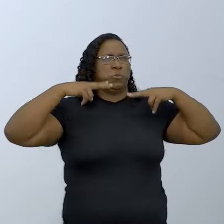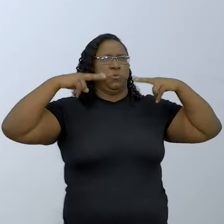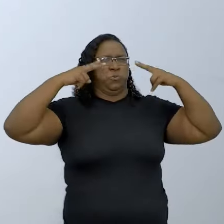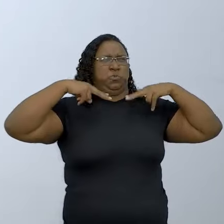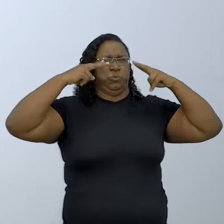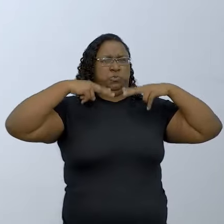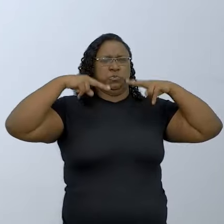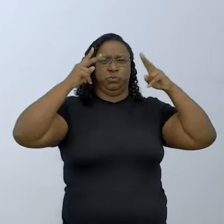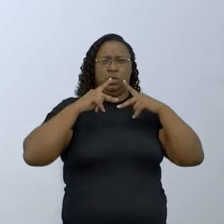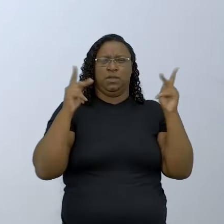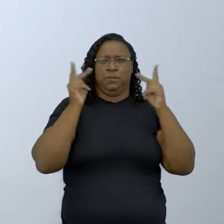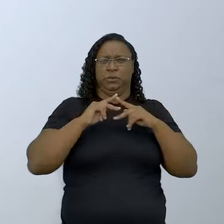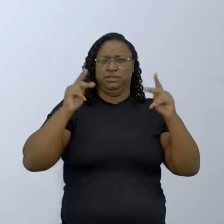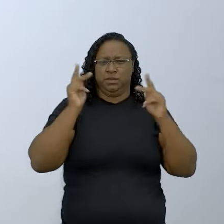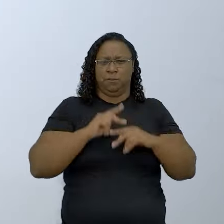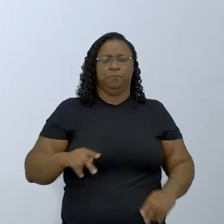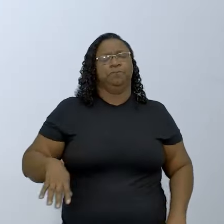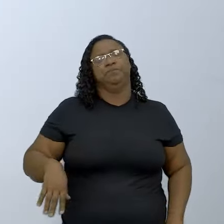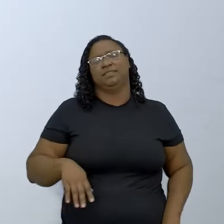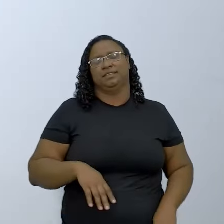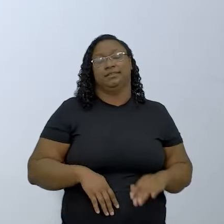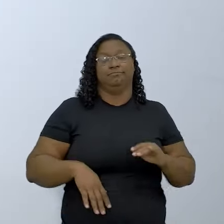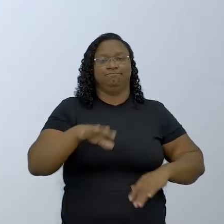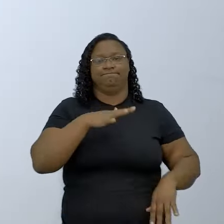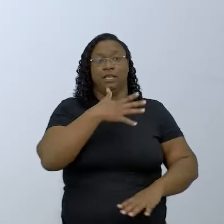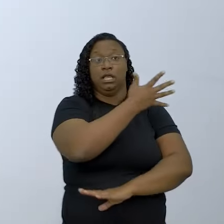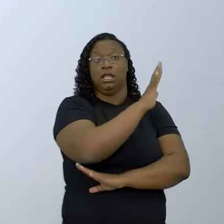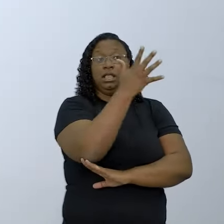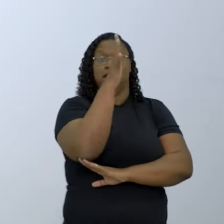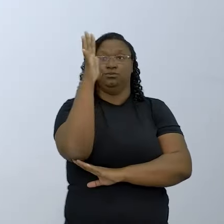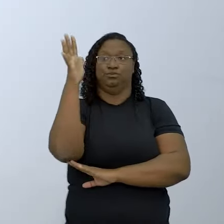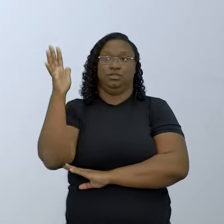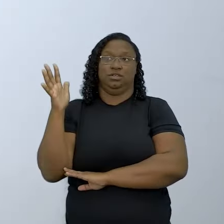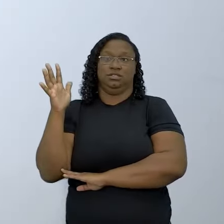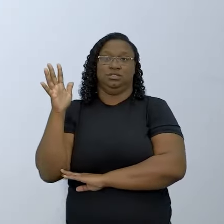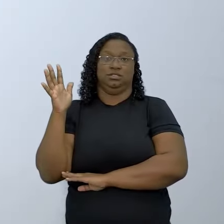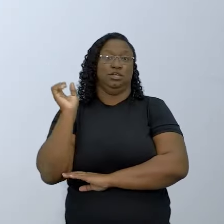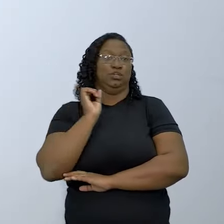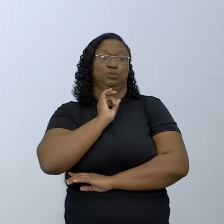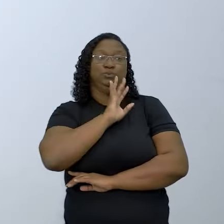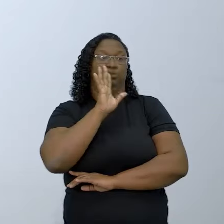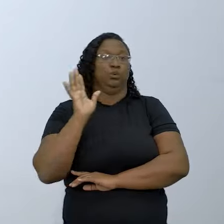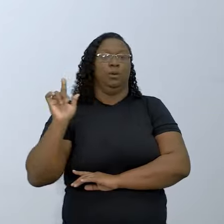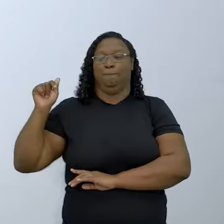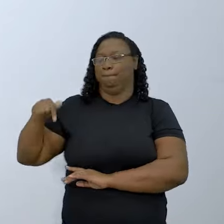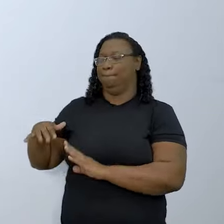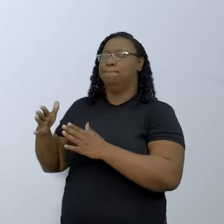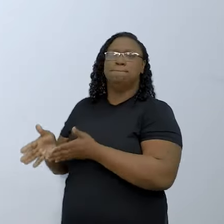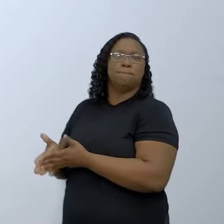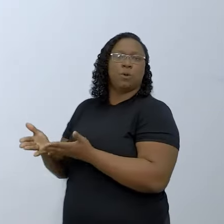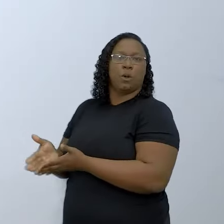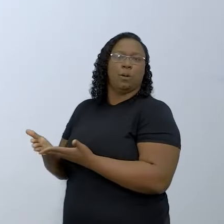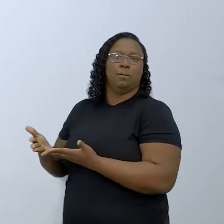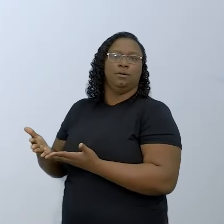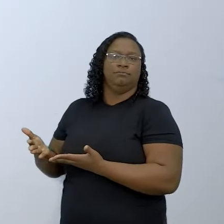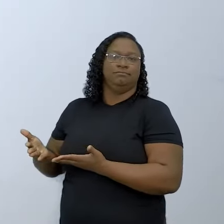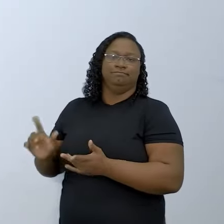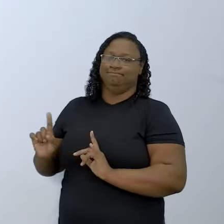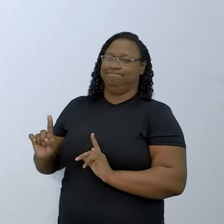Se a gente destruindo a natureza, ela não vai só atingir as classes mais pobres, ela vai atingir a